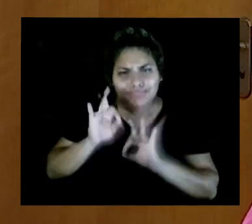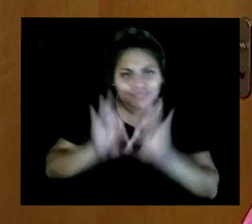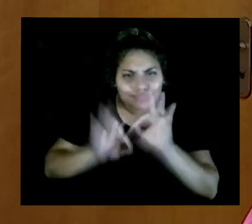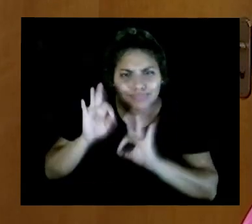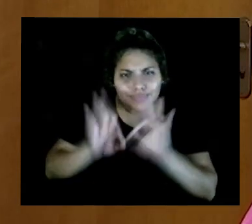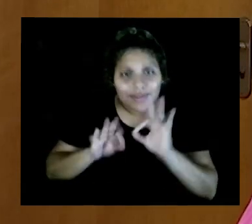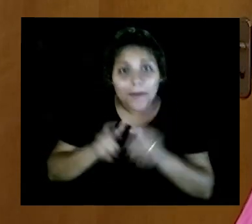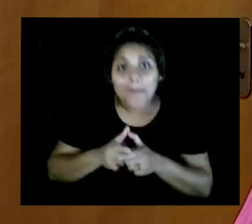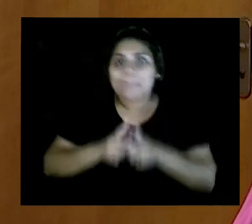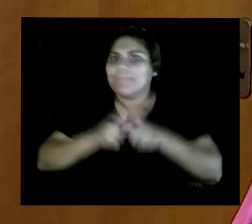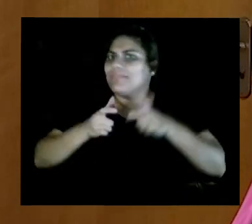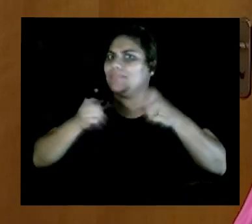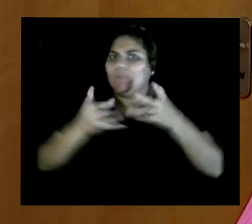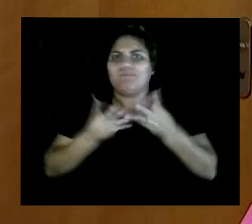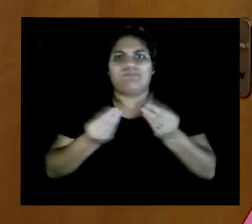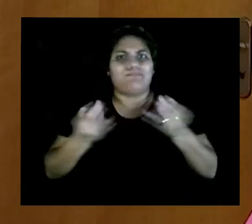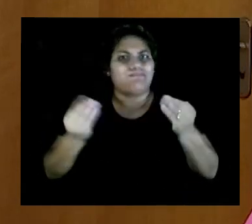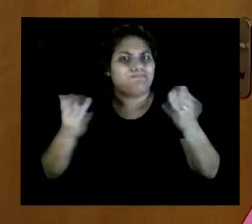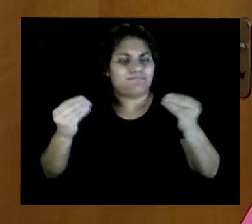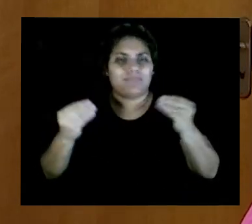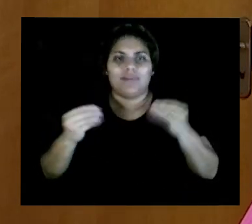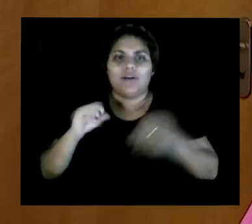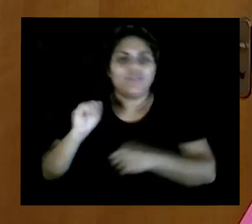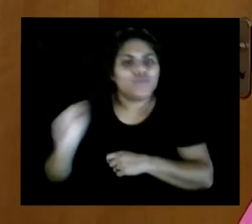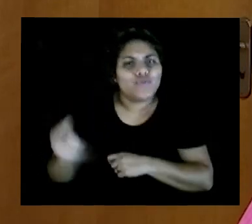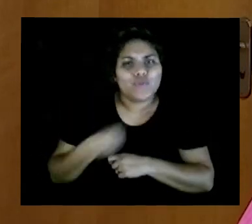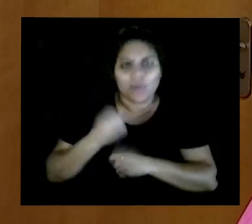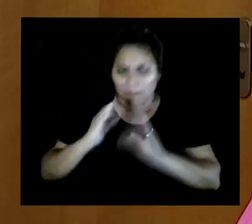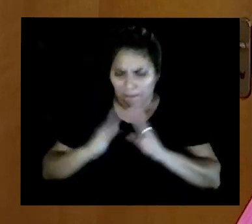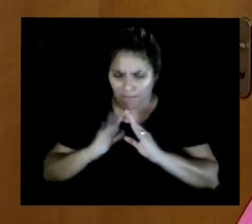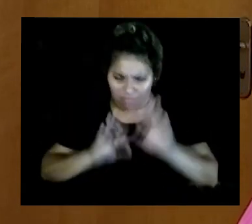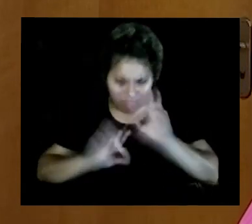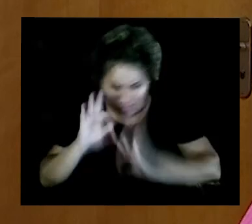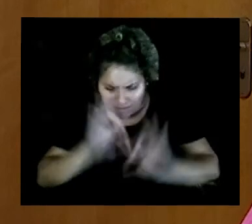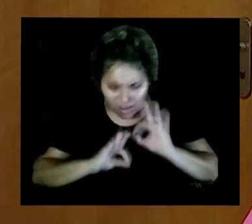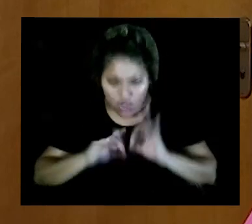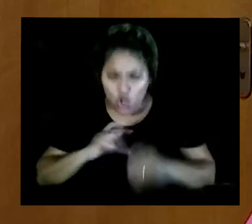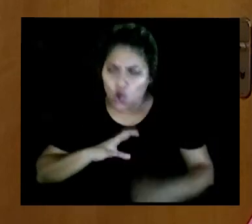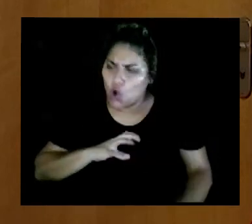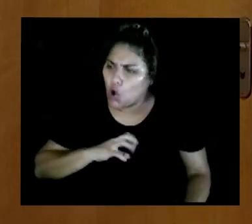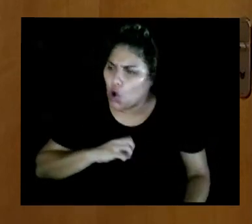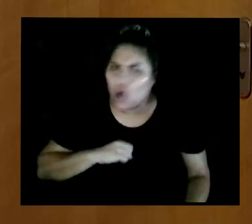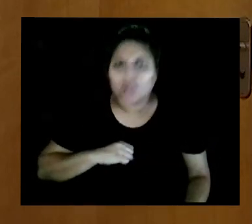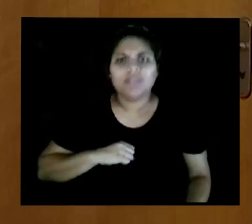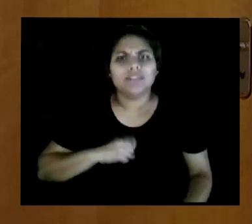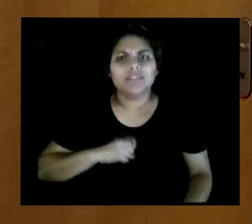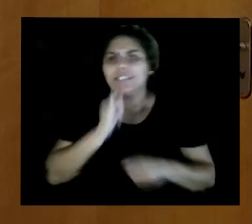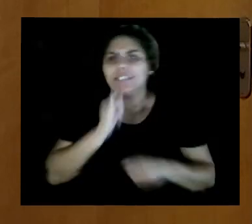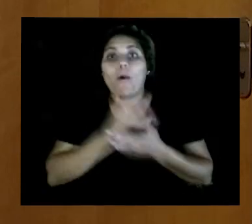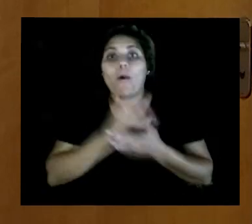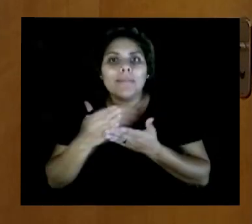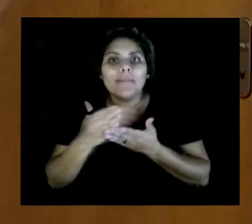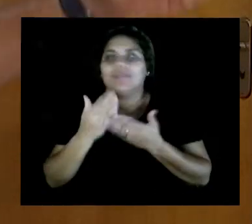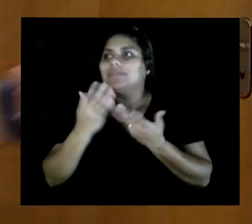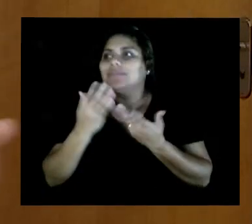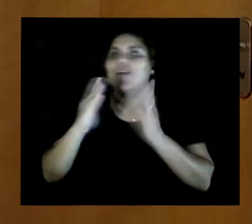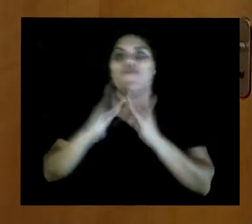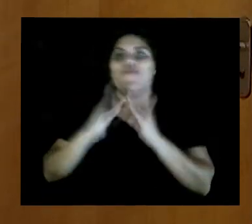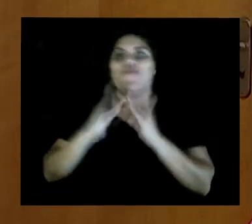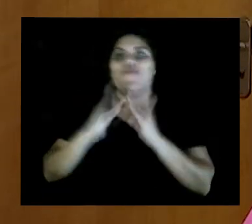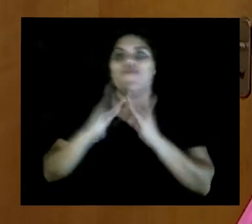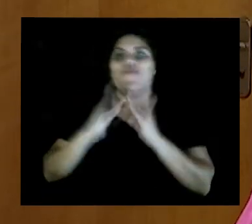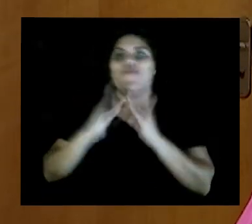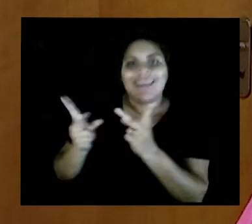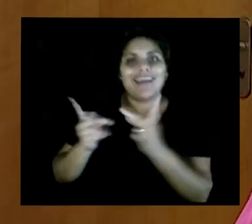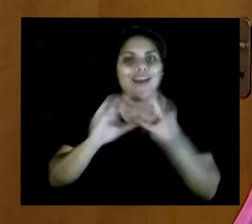daqueles milhares de cervejeiros caseiros que existem no Brasil tomam gosto, começam a comercializar a cerveja para o vizinho, para a família, o